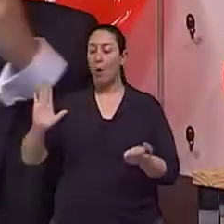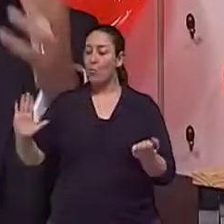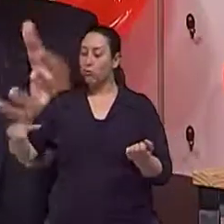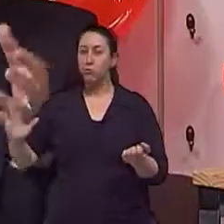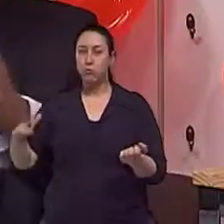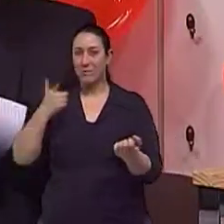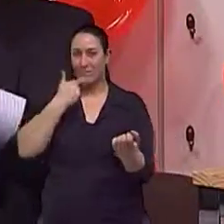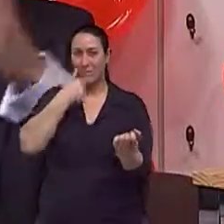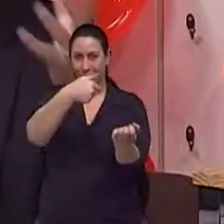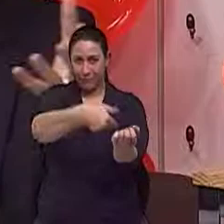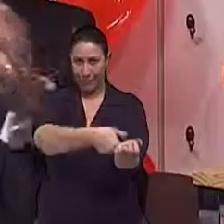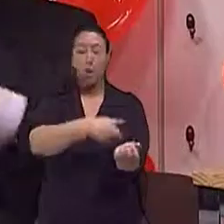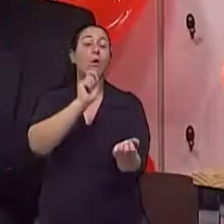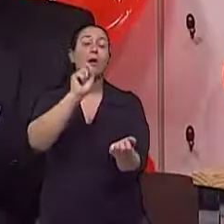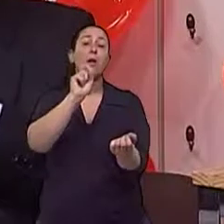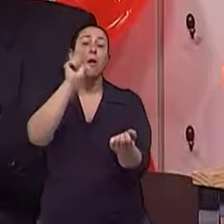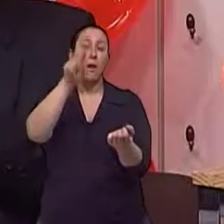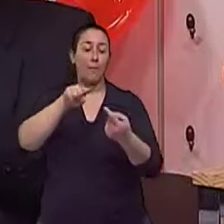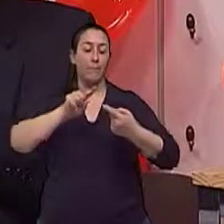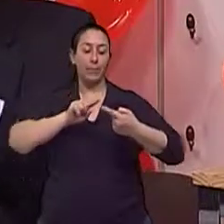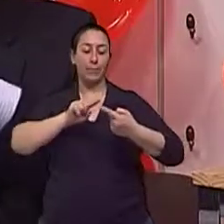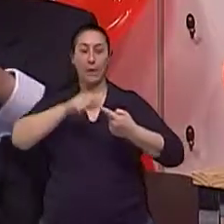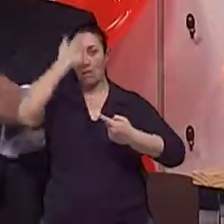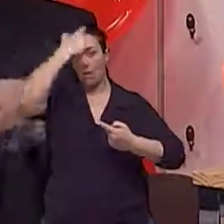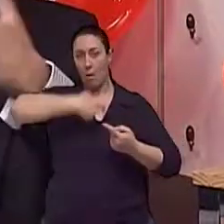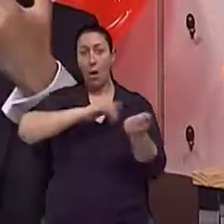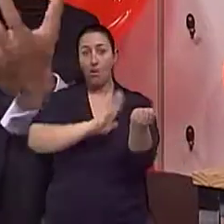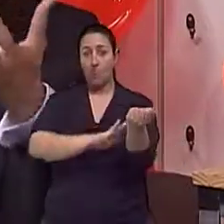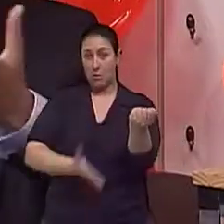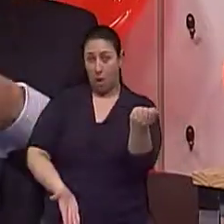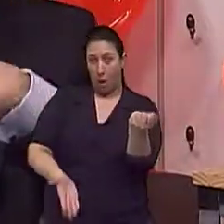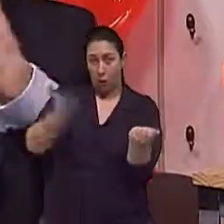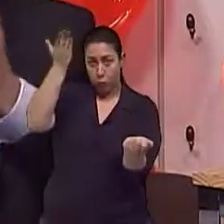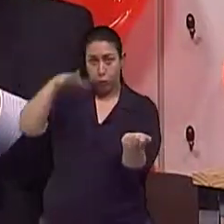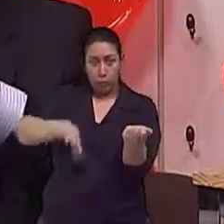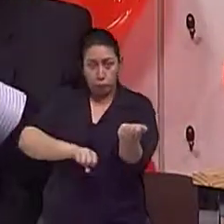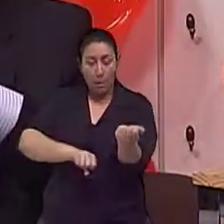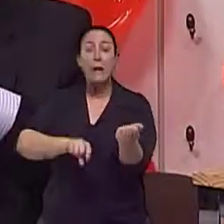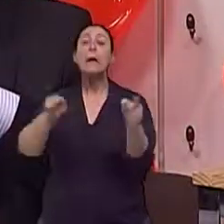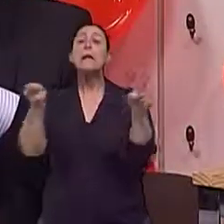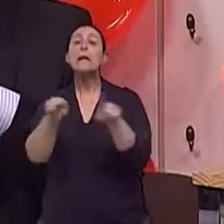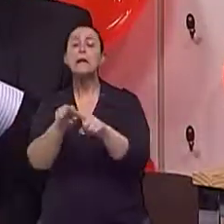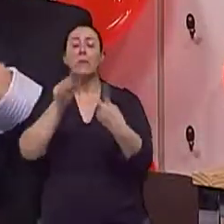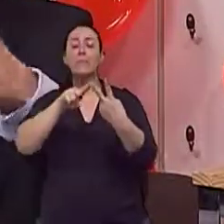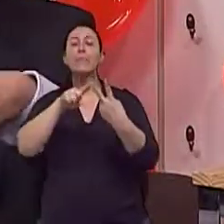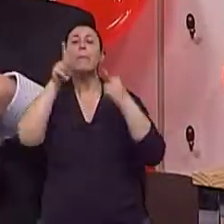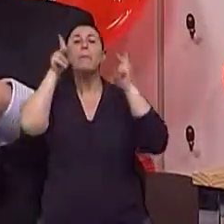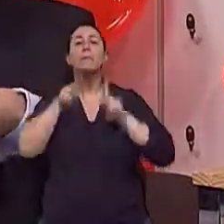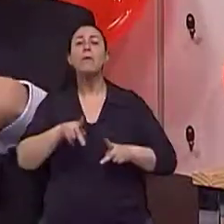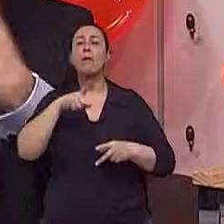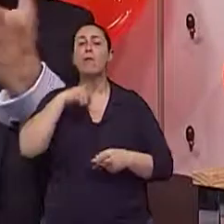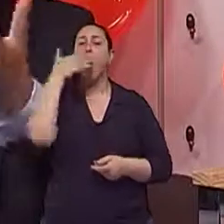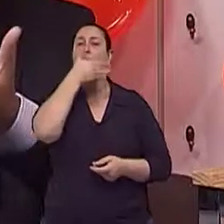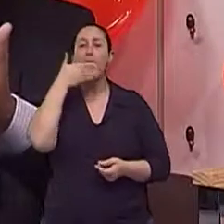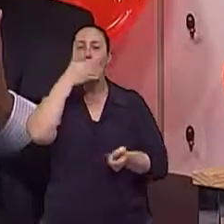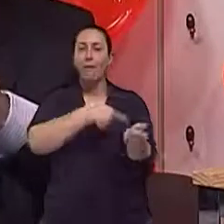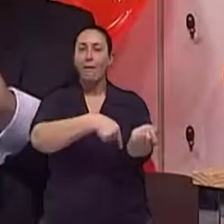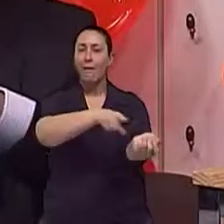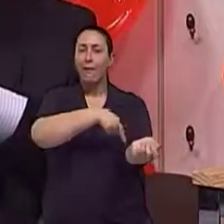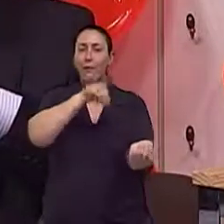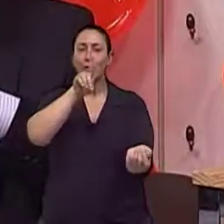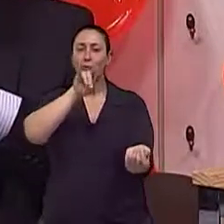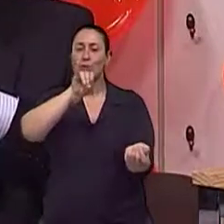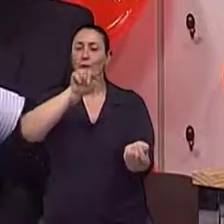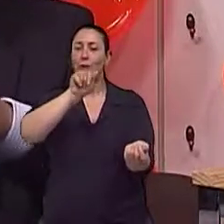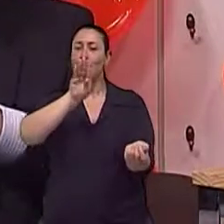e os hipertensos né Depois tem as outras pessoas que têm outras doenças daí do ruim